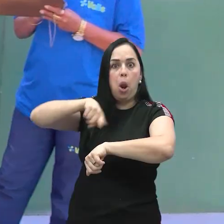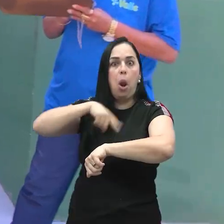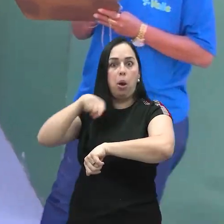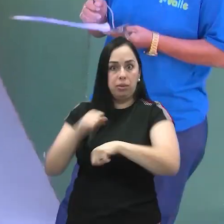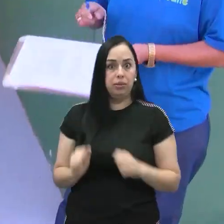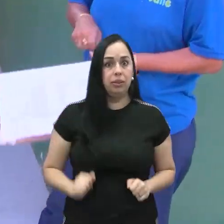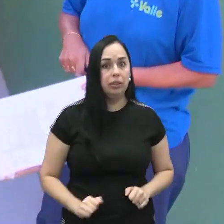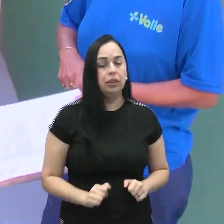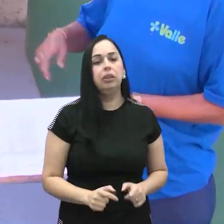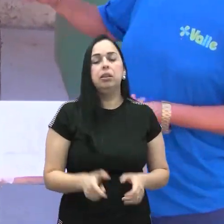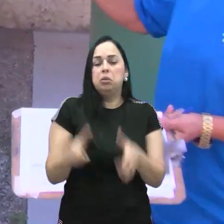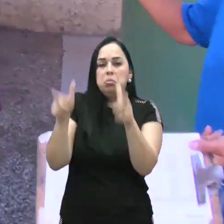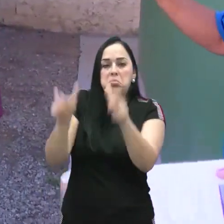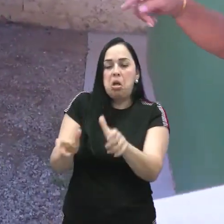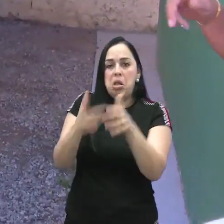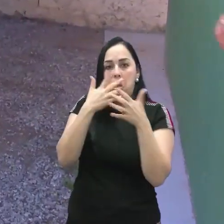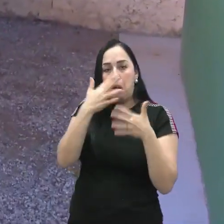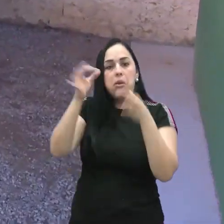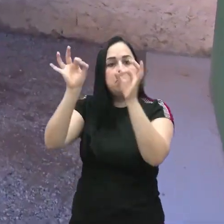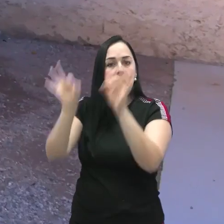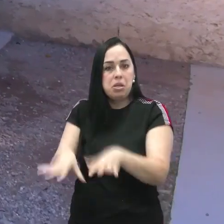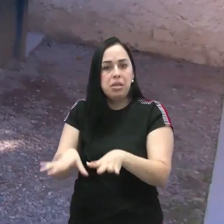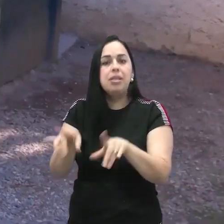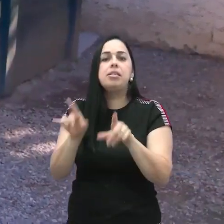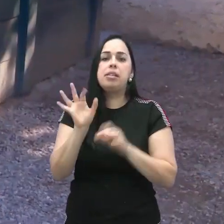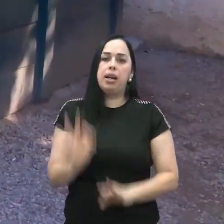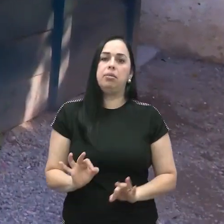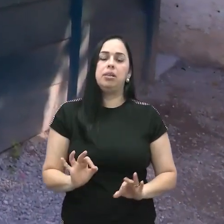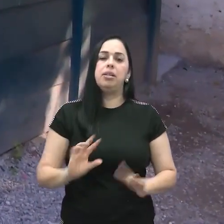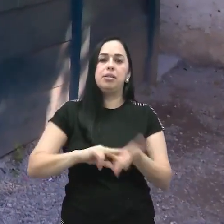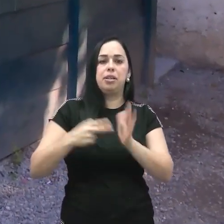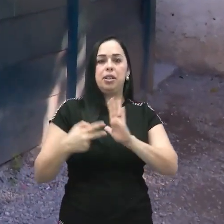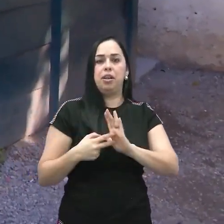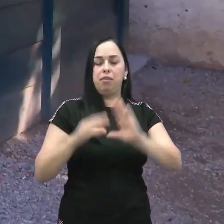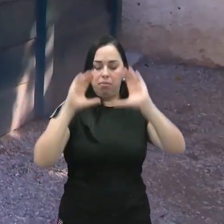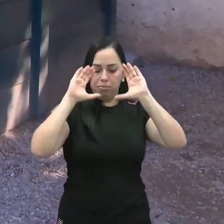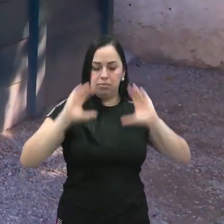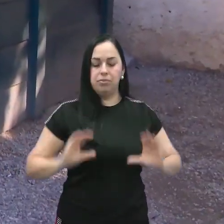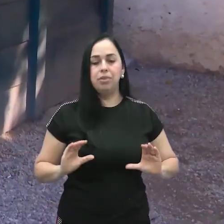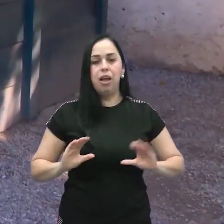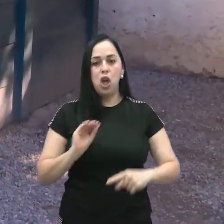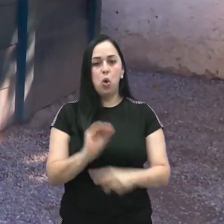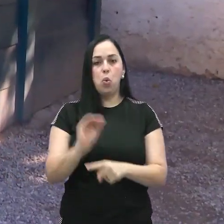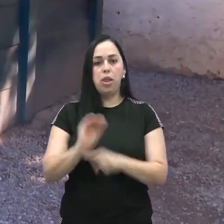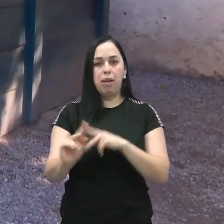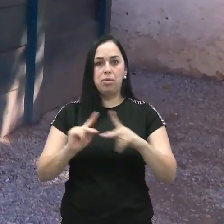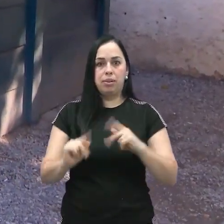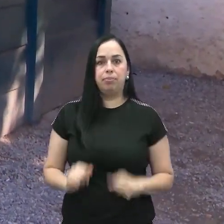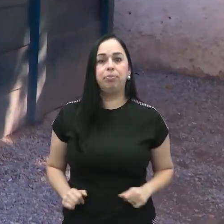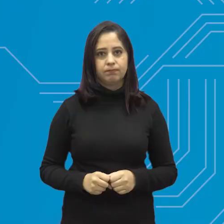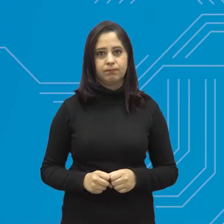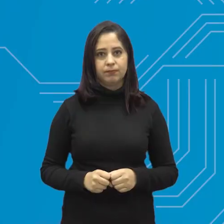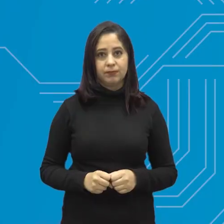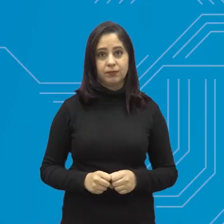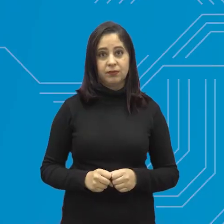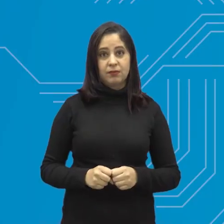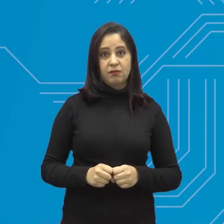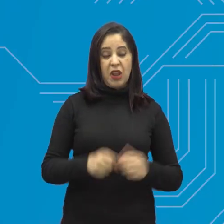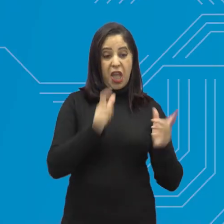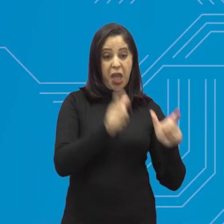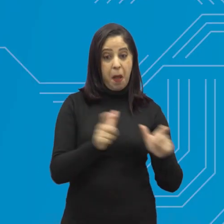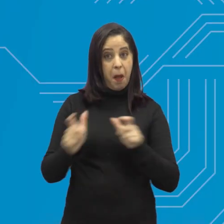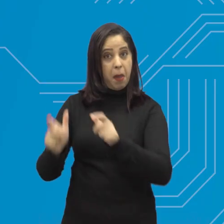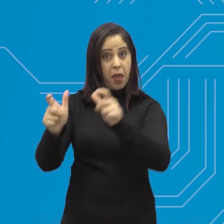região. Descartar os resíduos no local correto é um exemplo de cidadania e cuidado com a nossa cidade. E